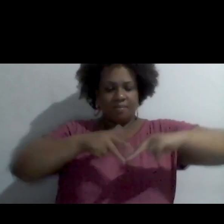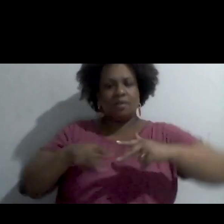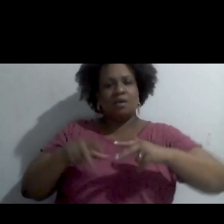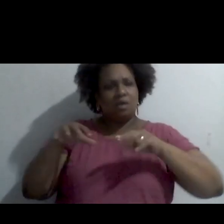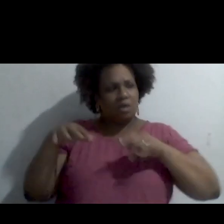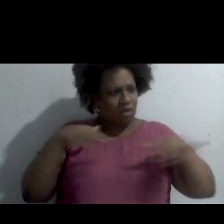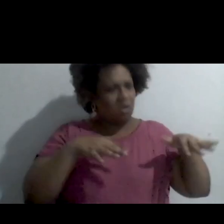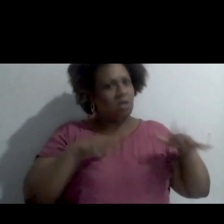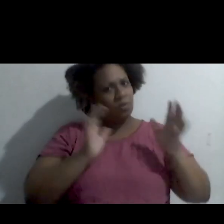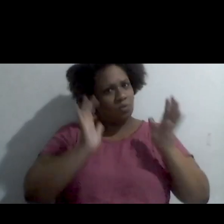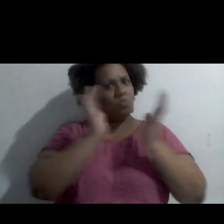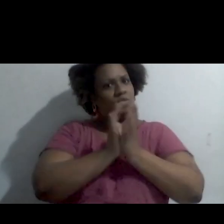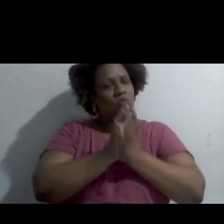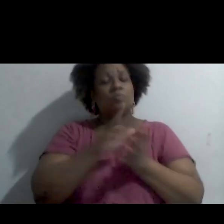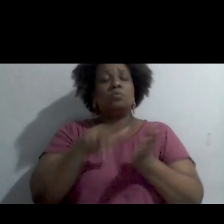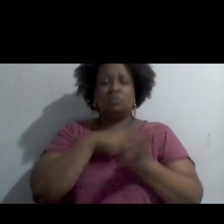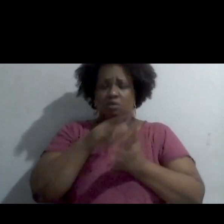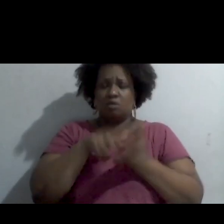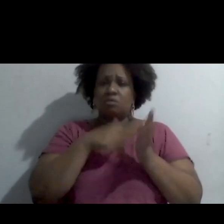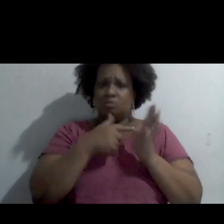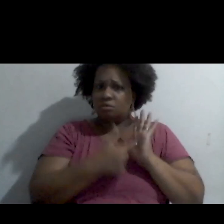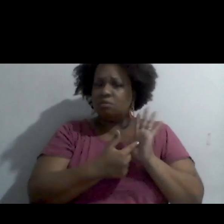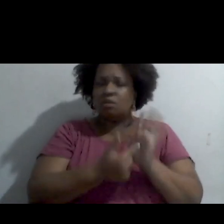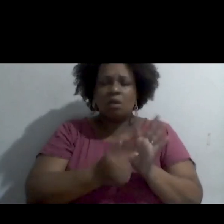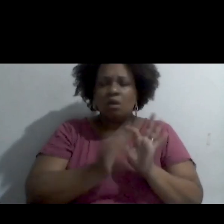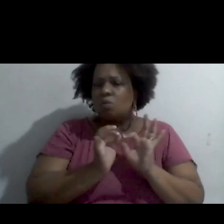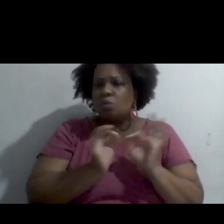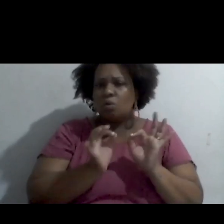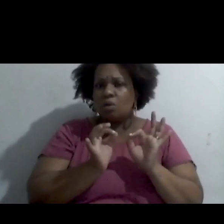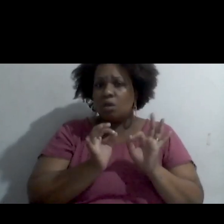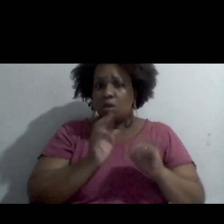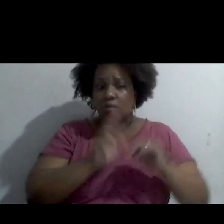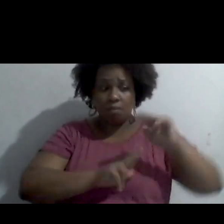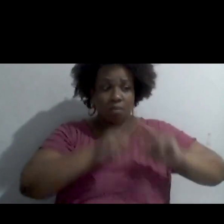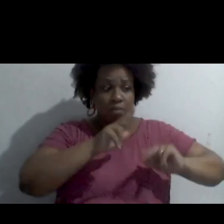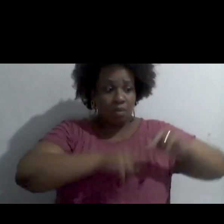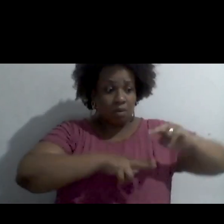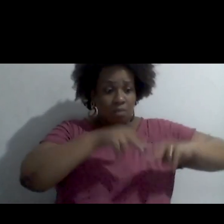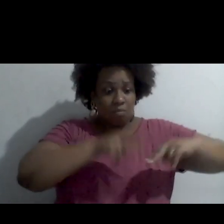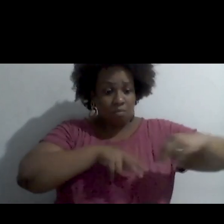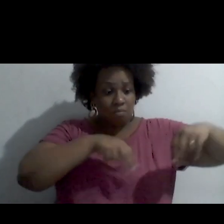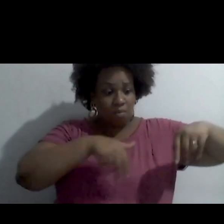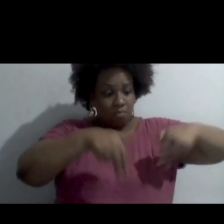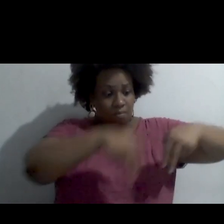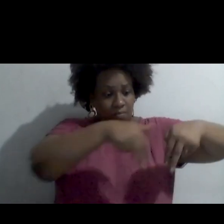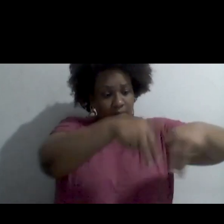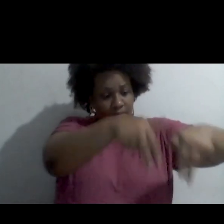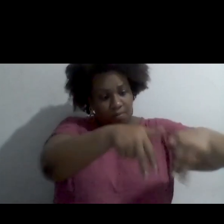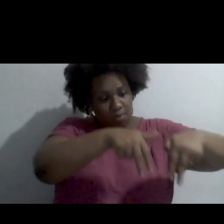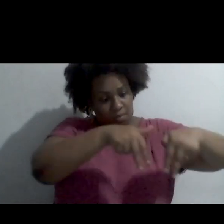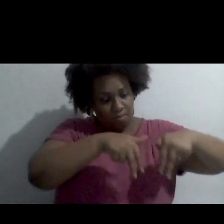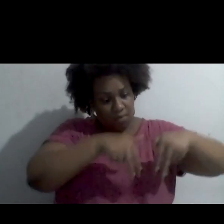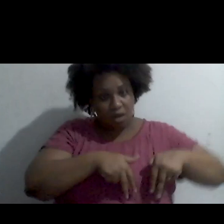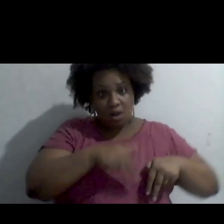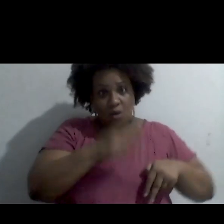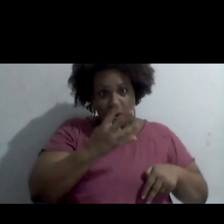dança, elas se apresentam com, no mínimo, as grandes quadrilhas, quero dizer, 40 pares, então são 80